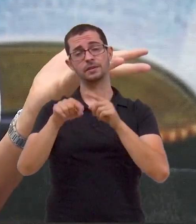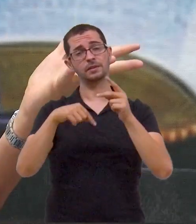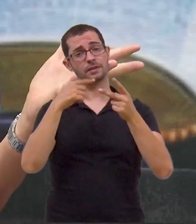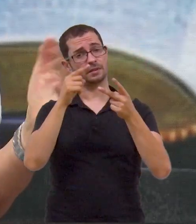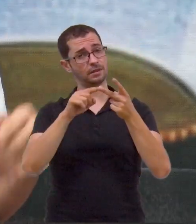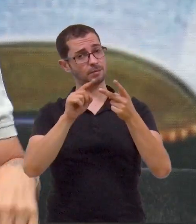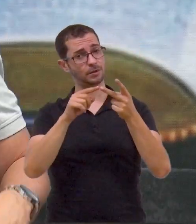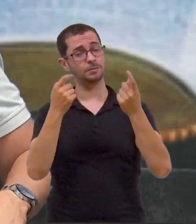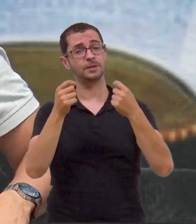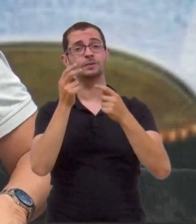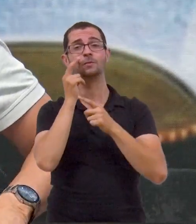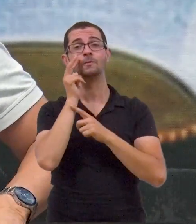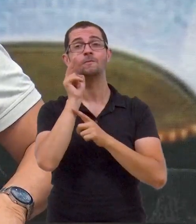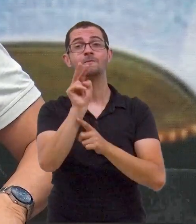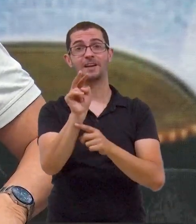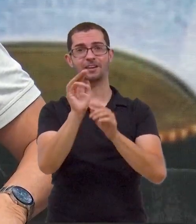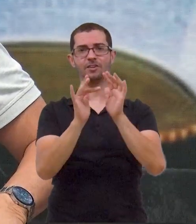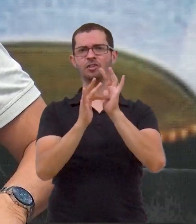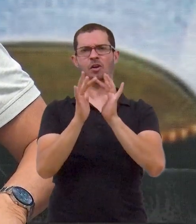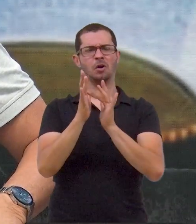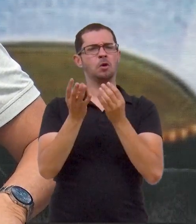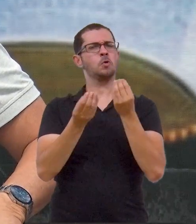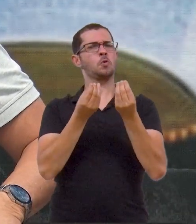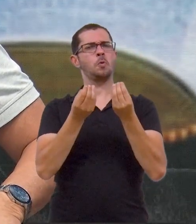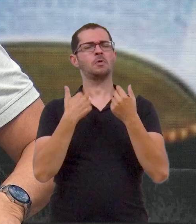como é que eu vou ver Jesus?